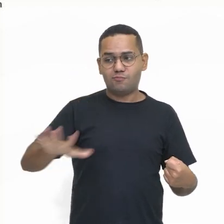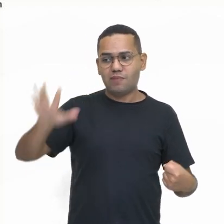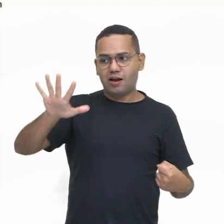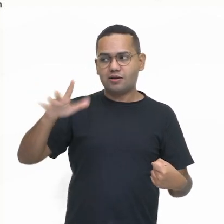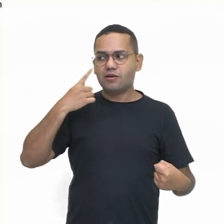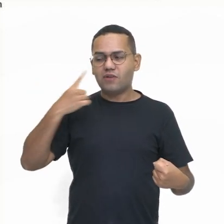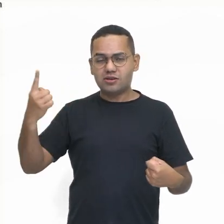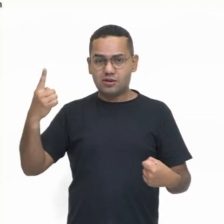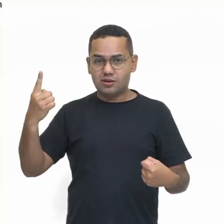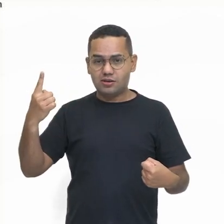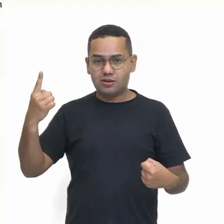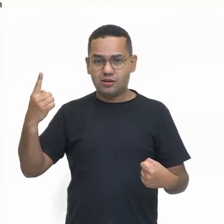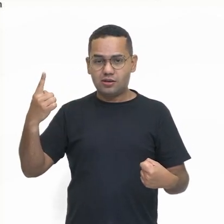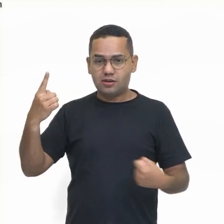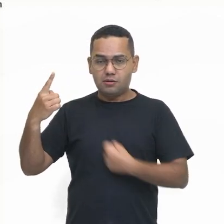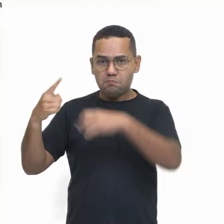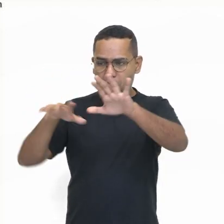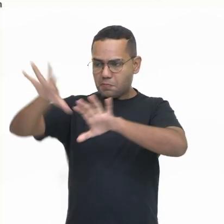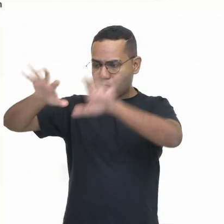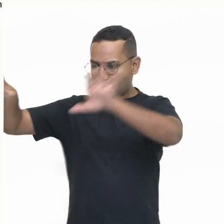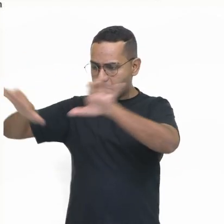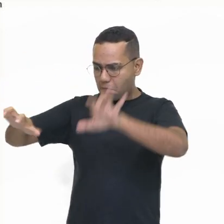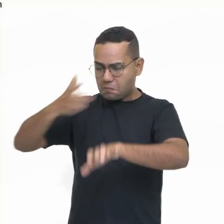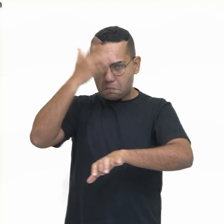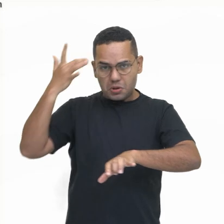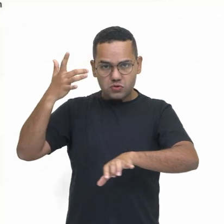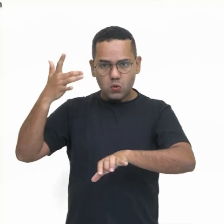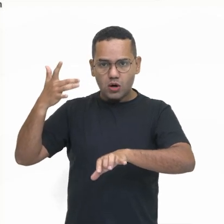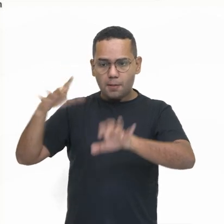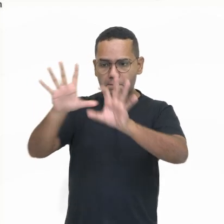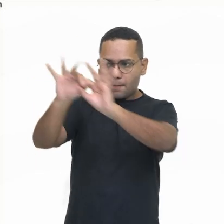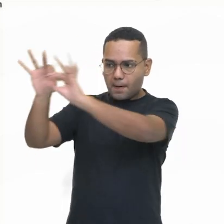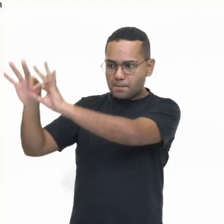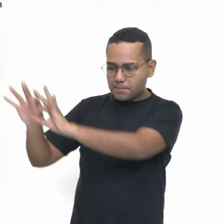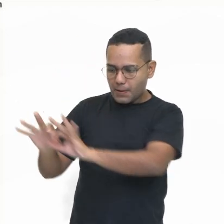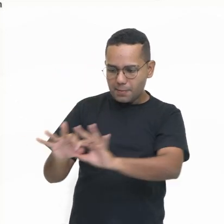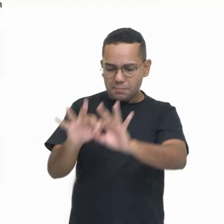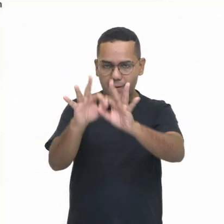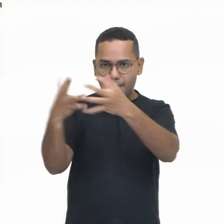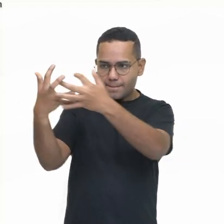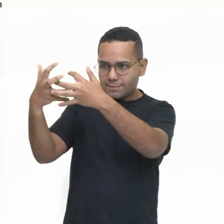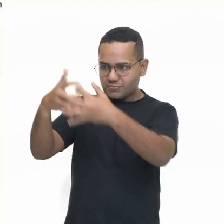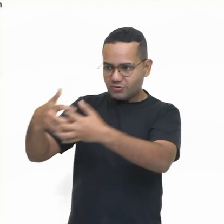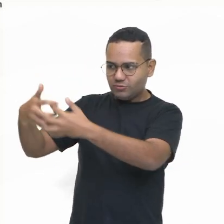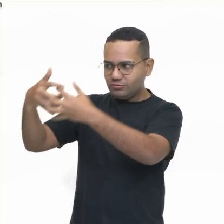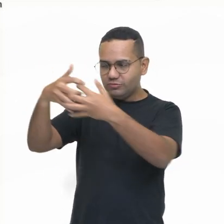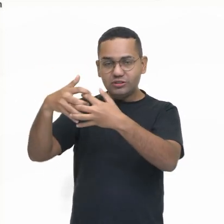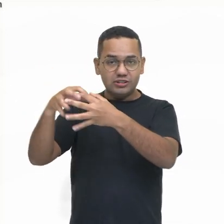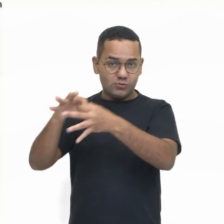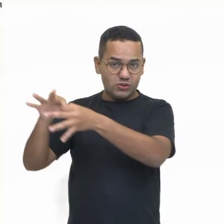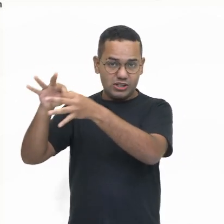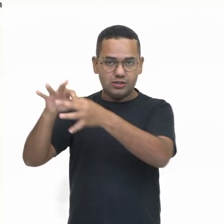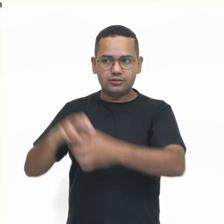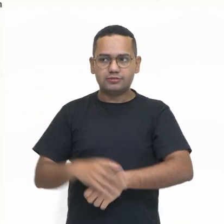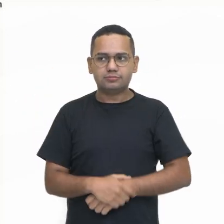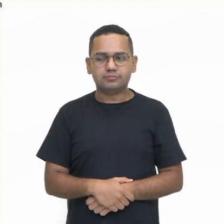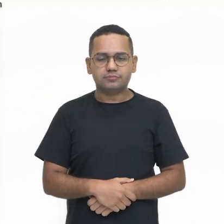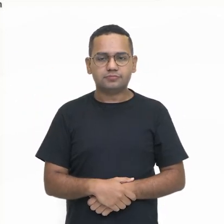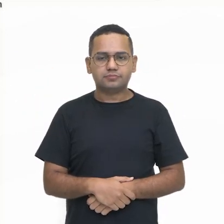rede toda aqui, né? Gente para um lado e para o outro. A ideia é essa, são redes de relações de